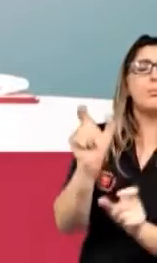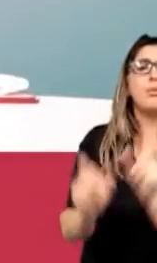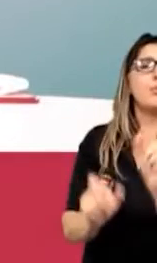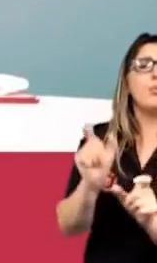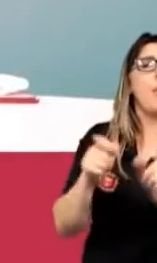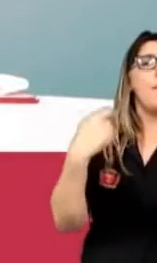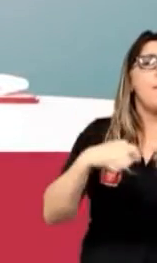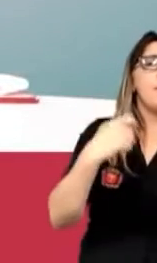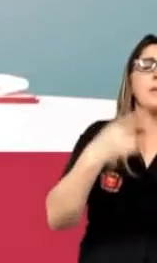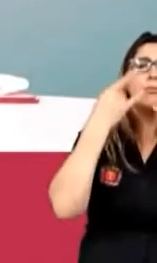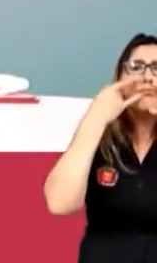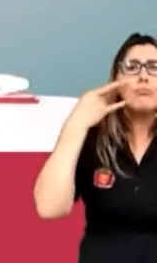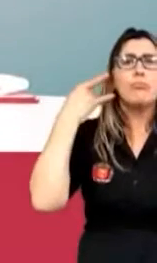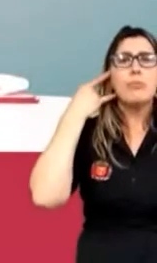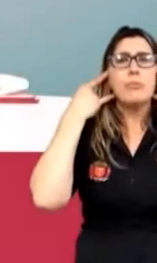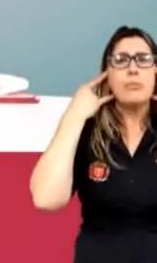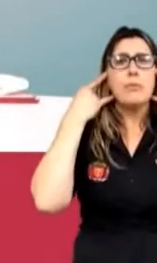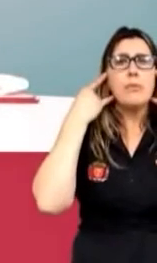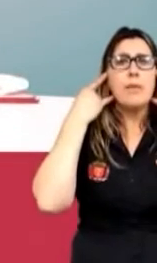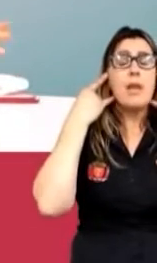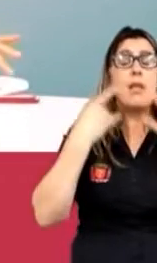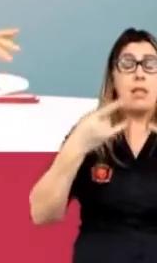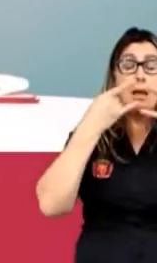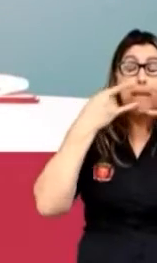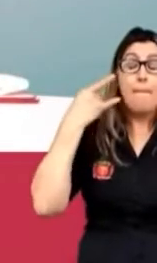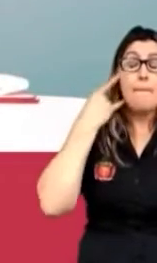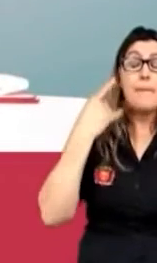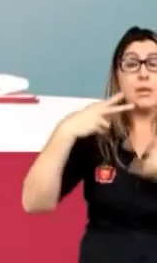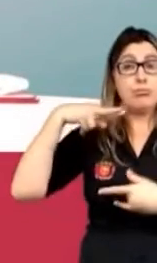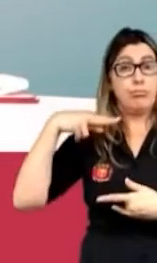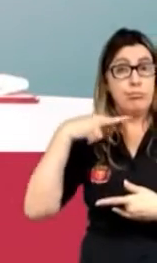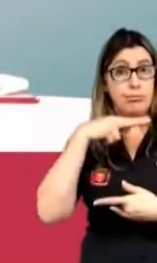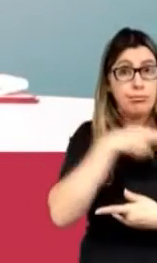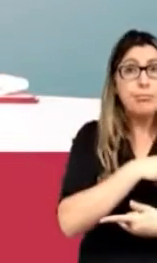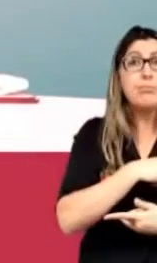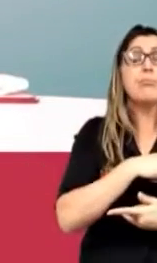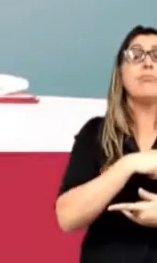máscara? As máscaras cirúrgicas, que a gente chama